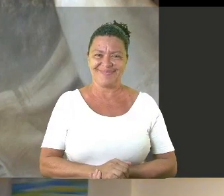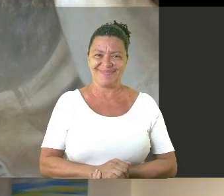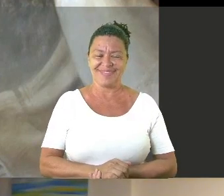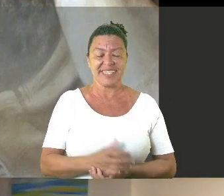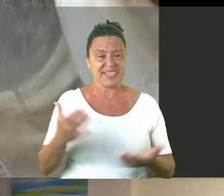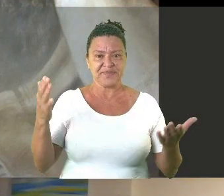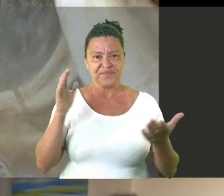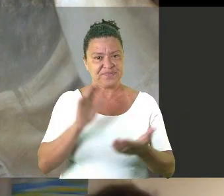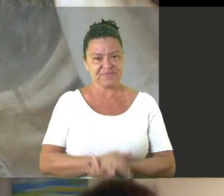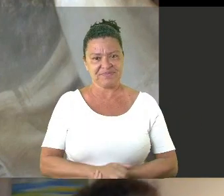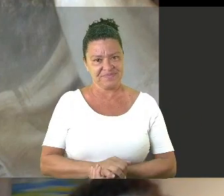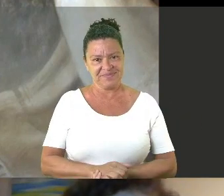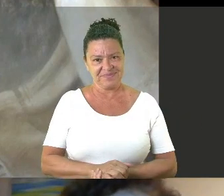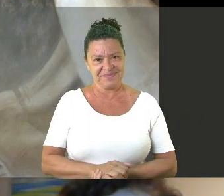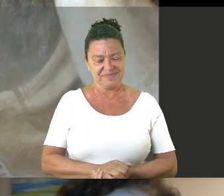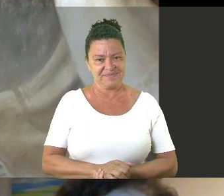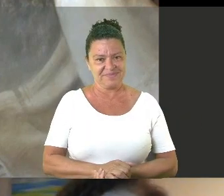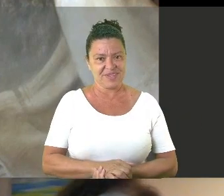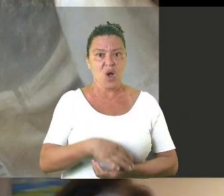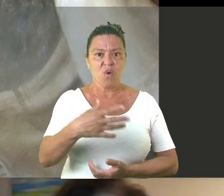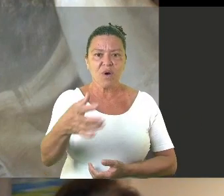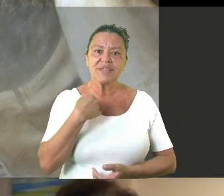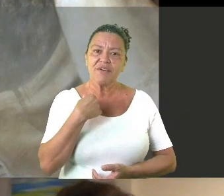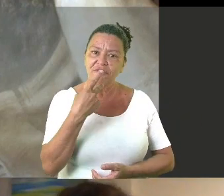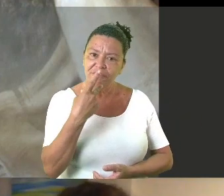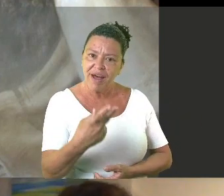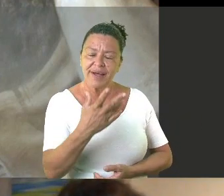Então, quando a gente fala a respeito